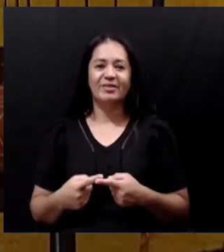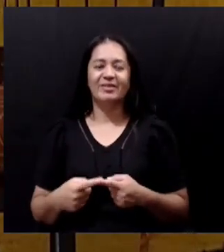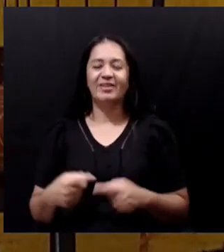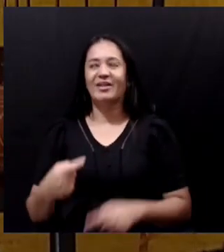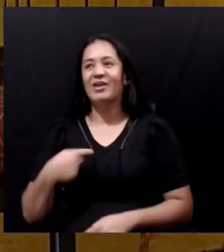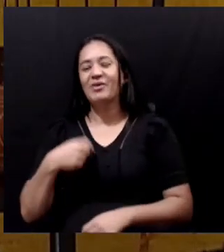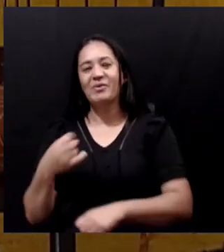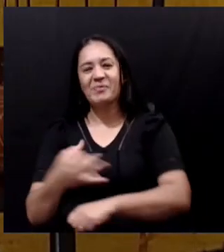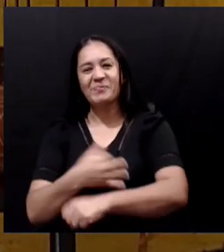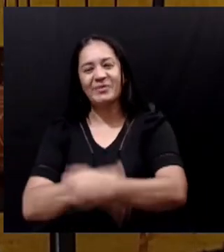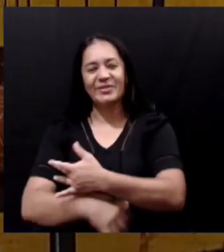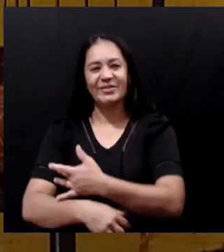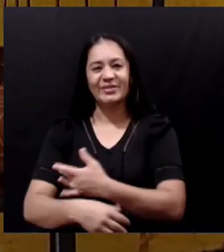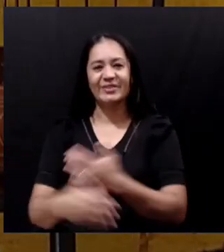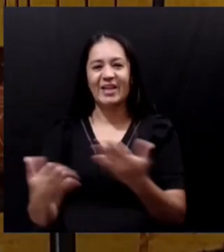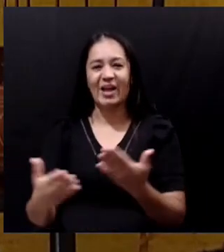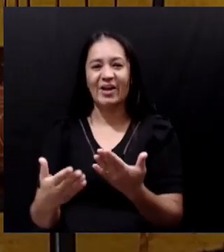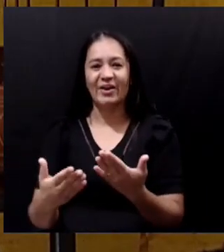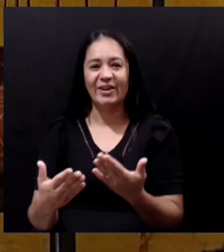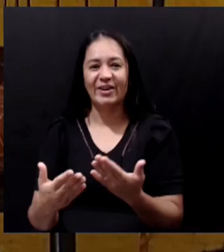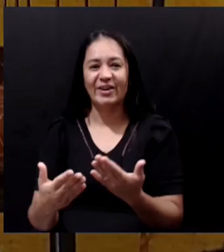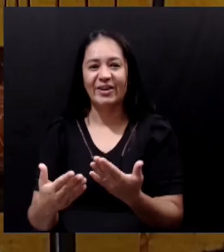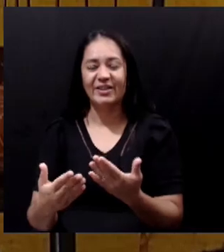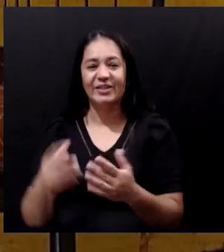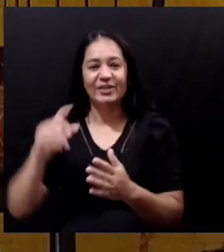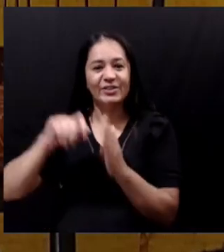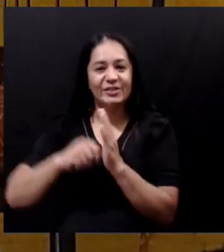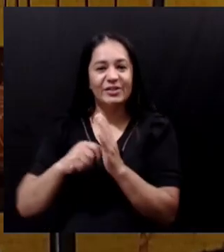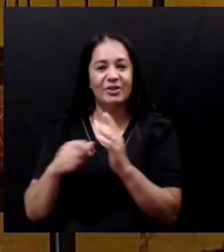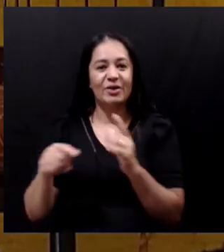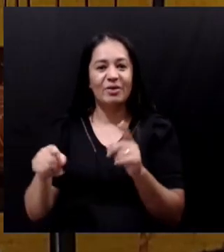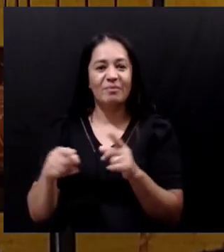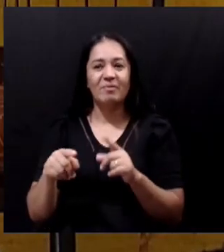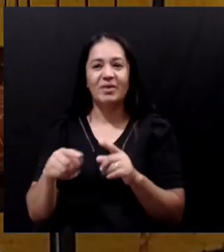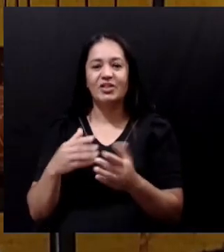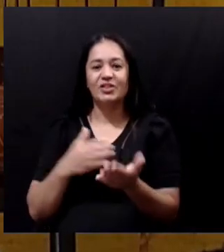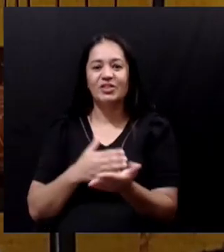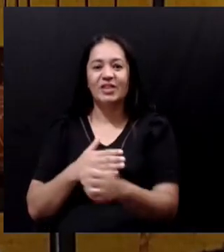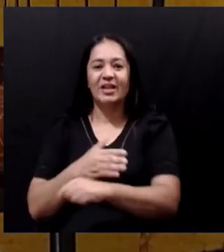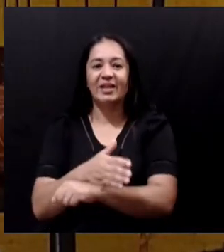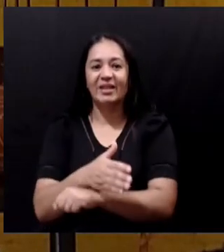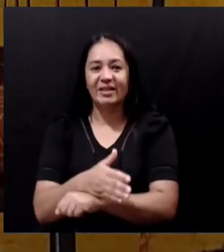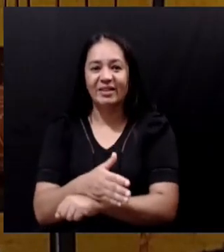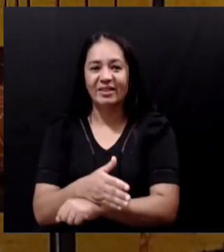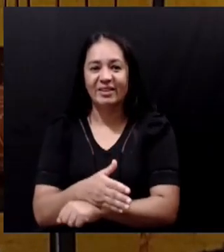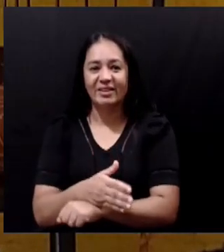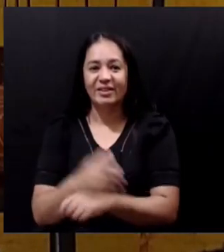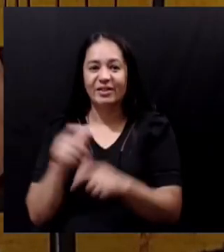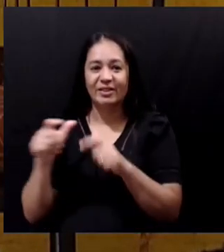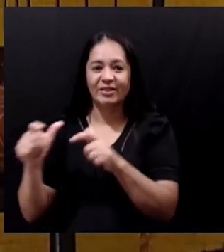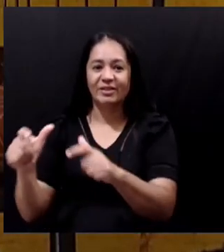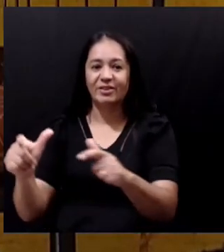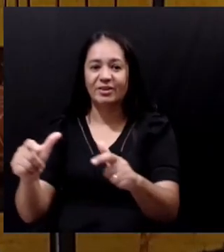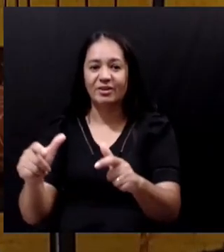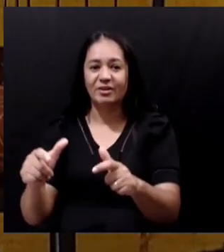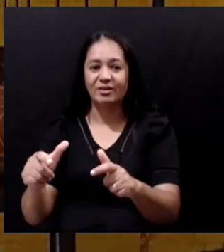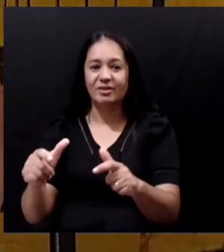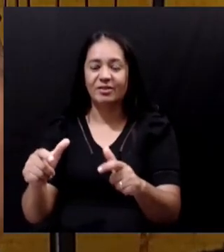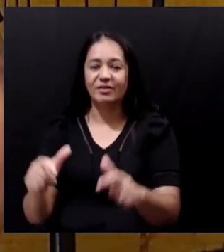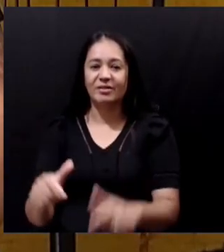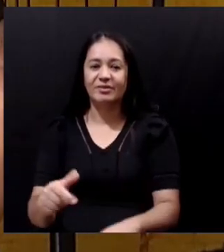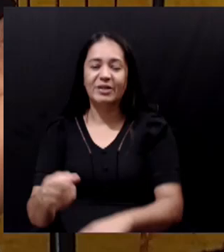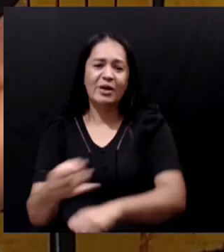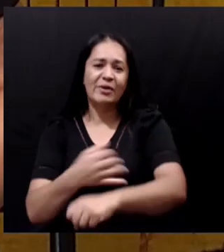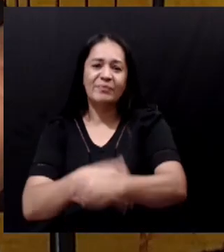gente desligou para gravar, mas a gente chega aqui e já entra nesse ambiente, né? É a nossa referência,